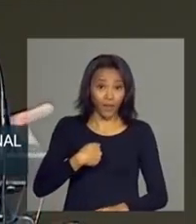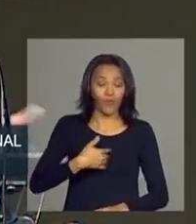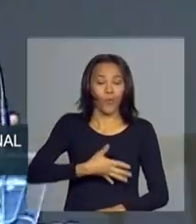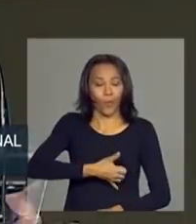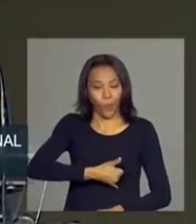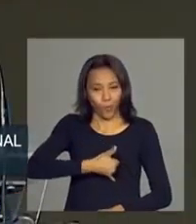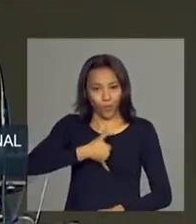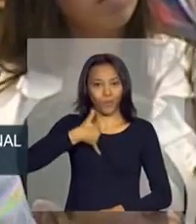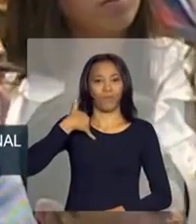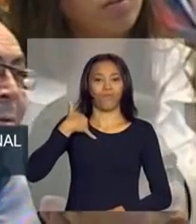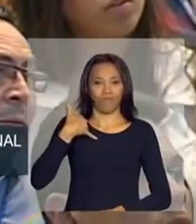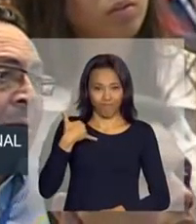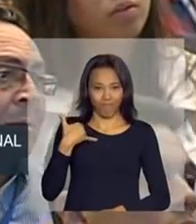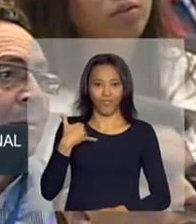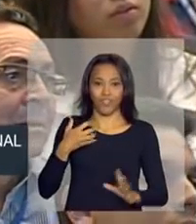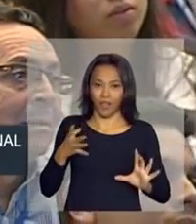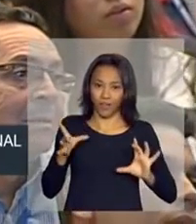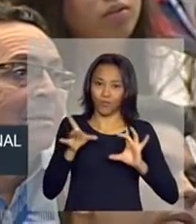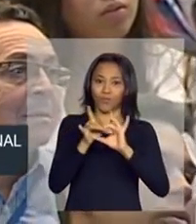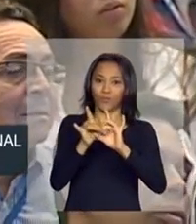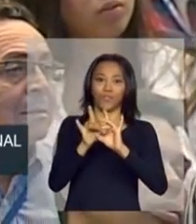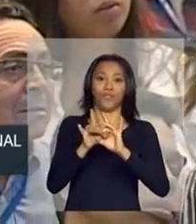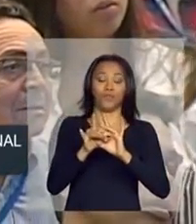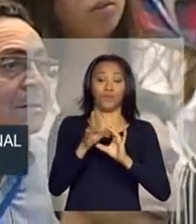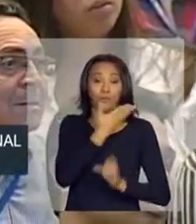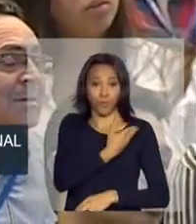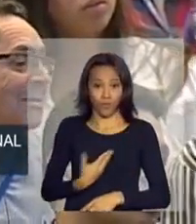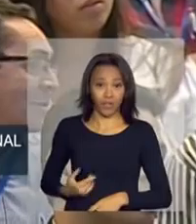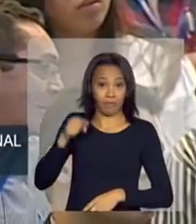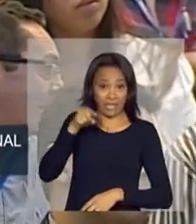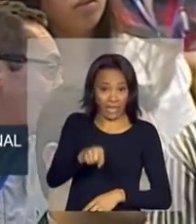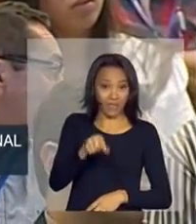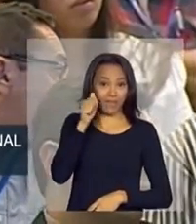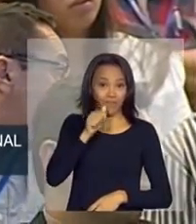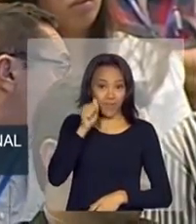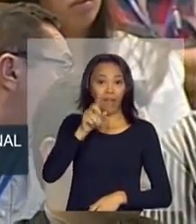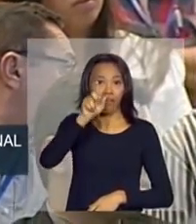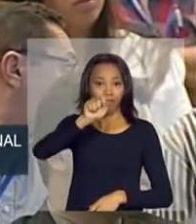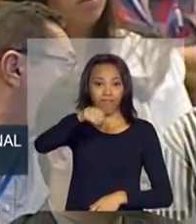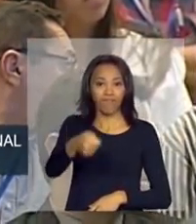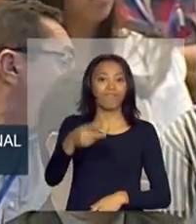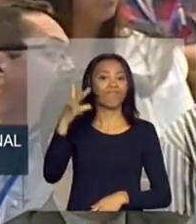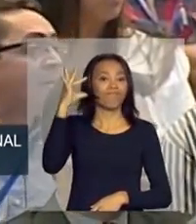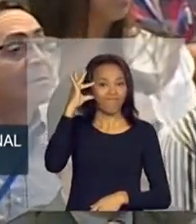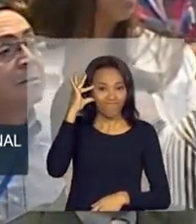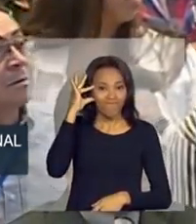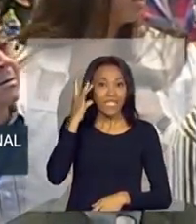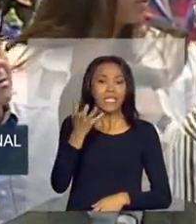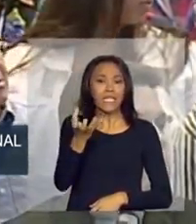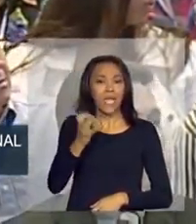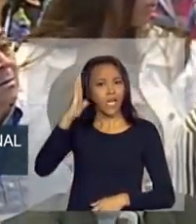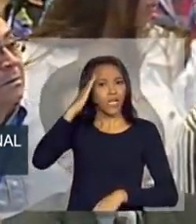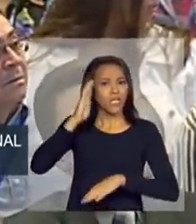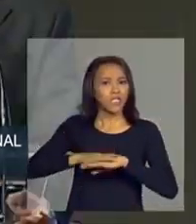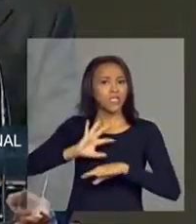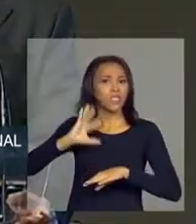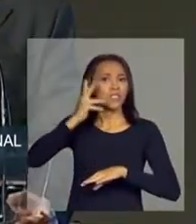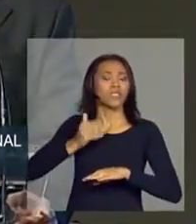hoje esqueceram de chamar as mulheres para a frente desse palco, um país governado pela primeira